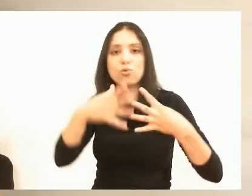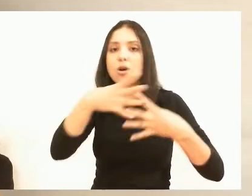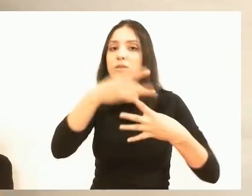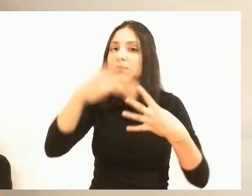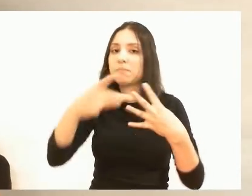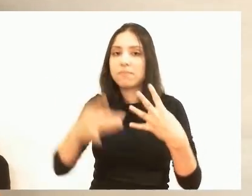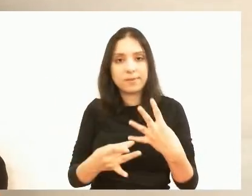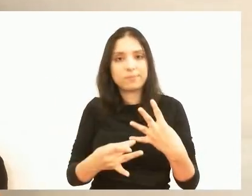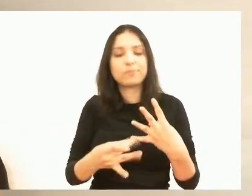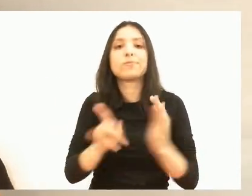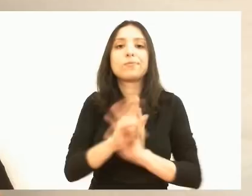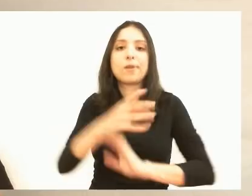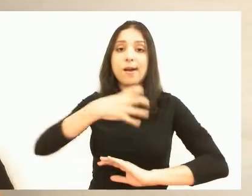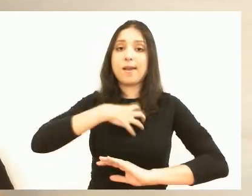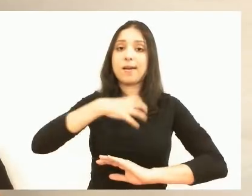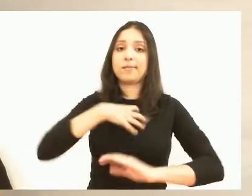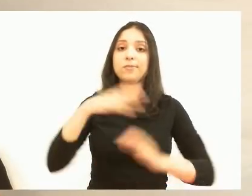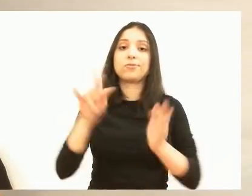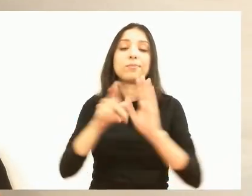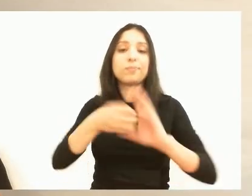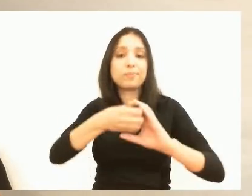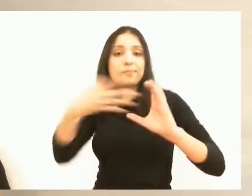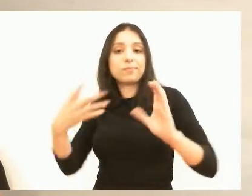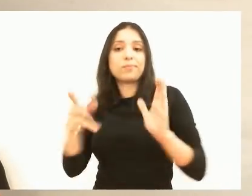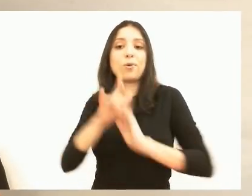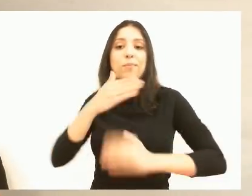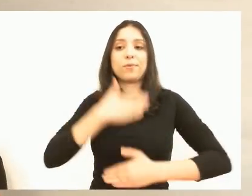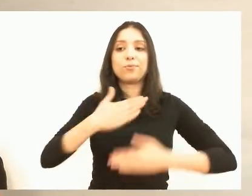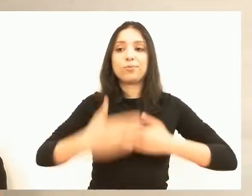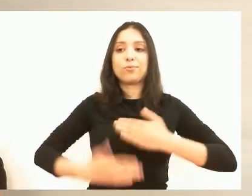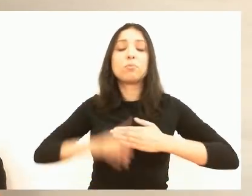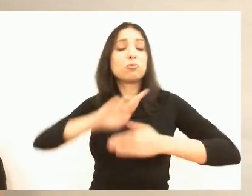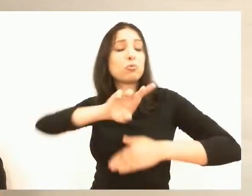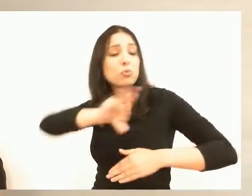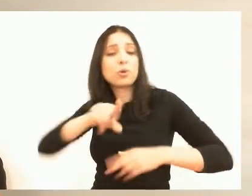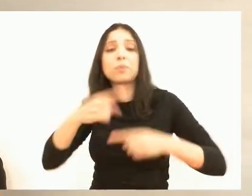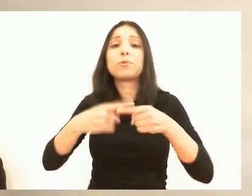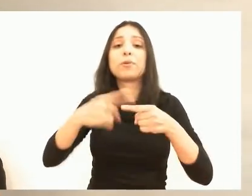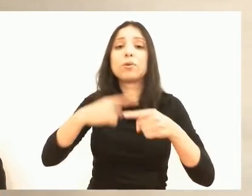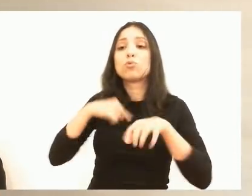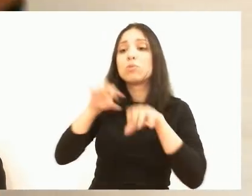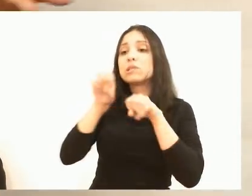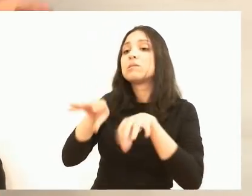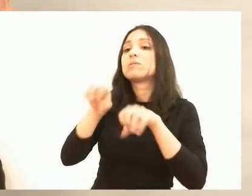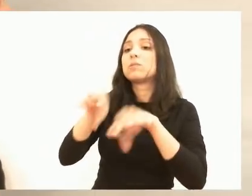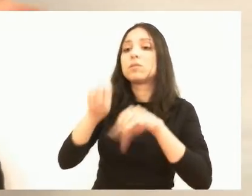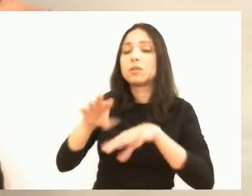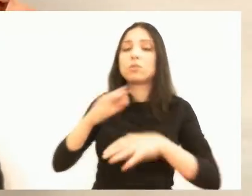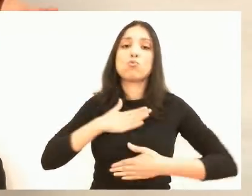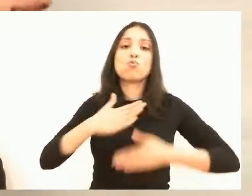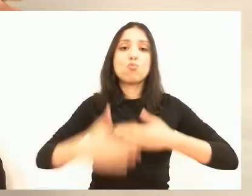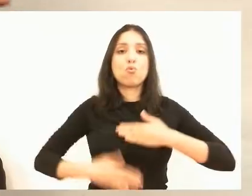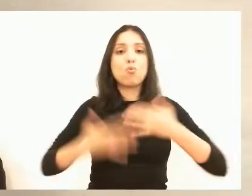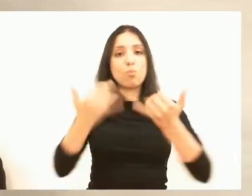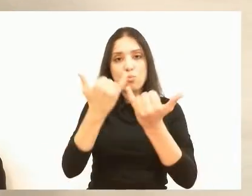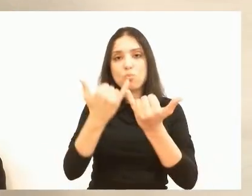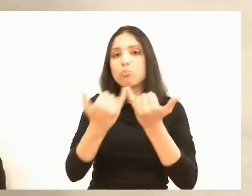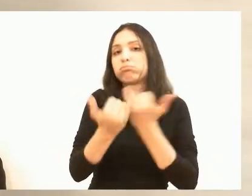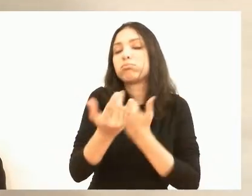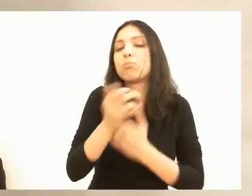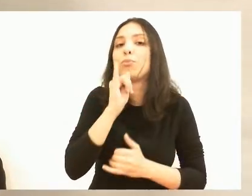não é porque eu tô dando uma aula de corpo que eu tô trabalhando somente o aspecto físico